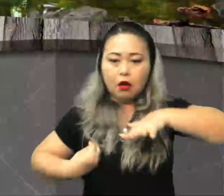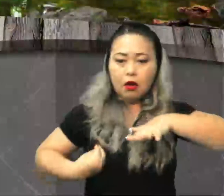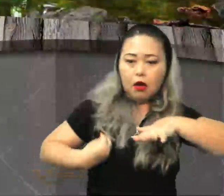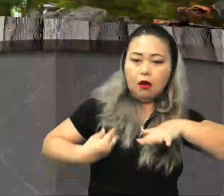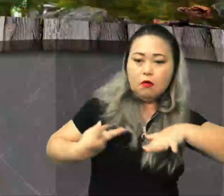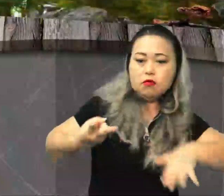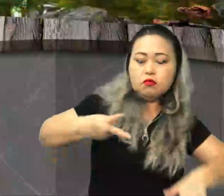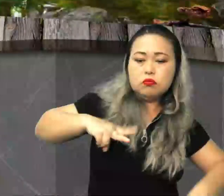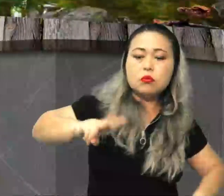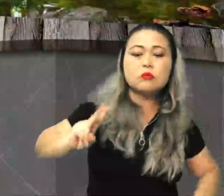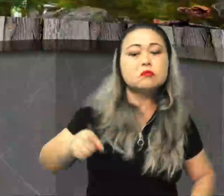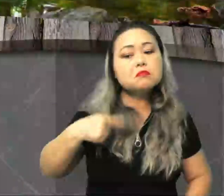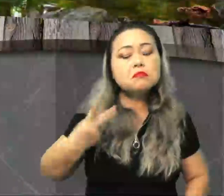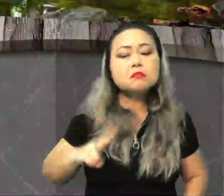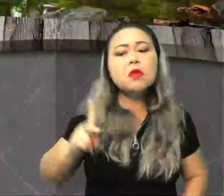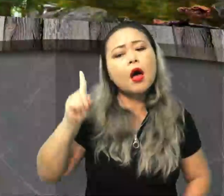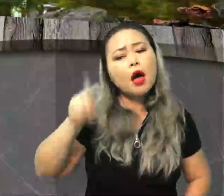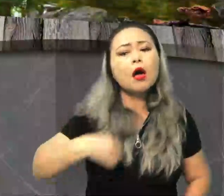extremamente